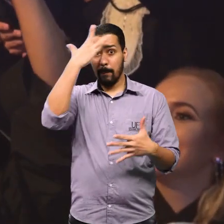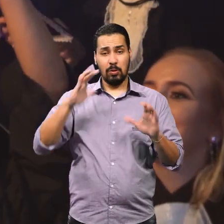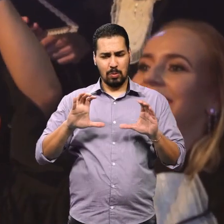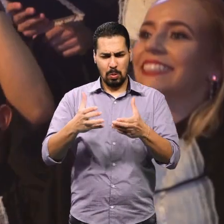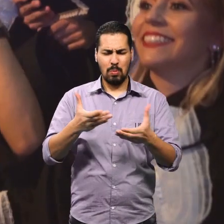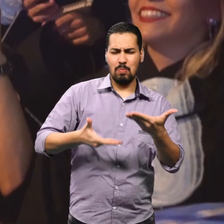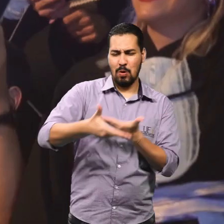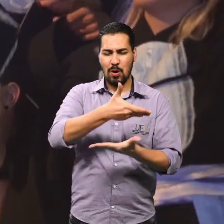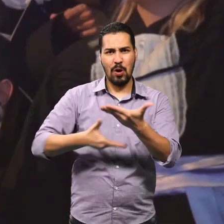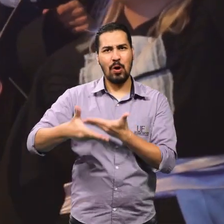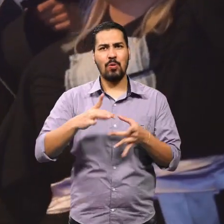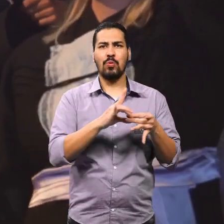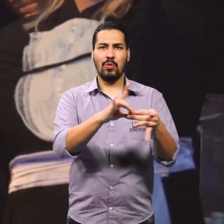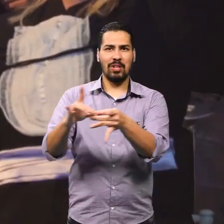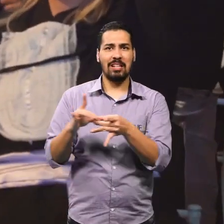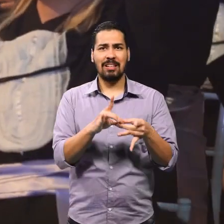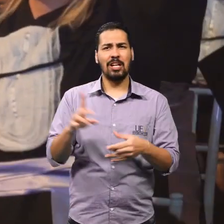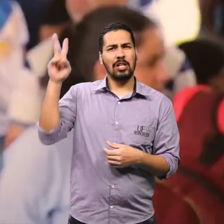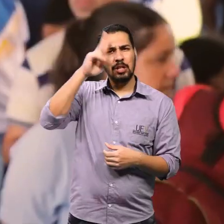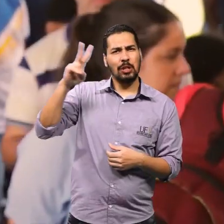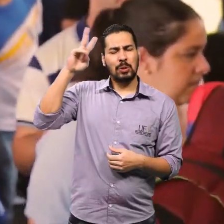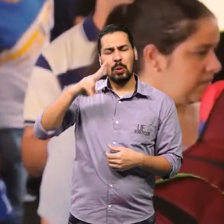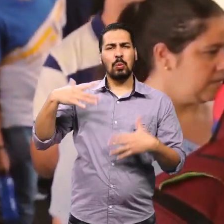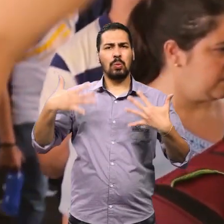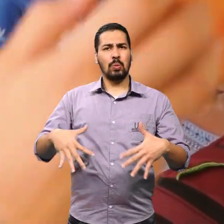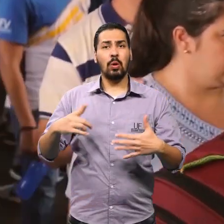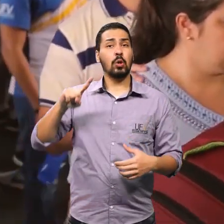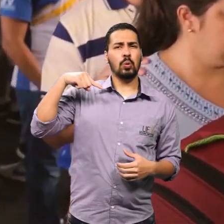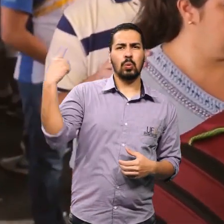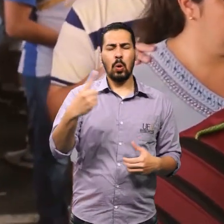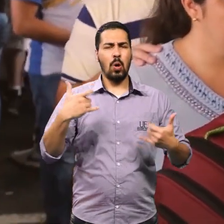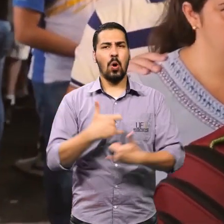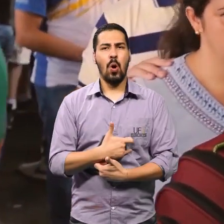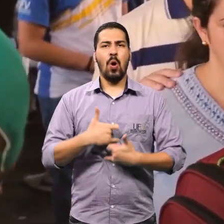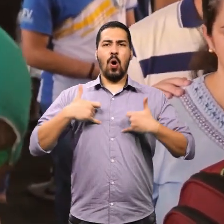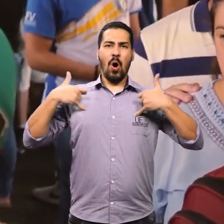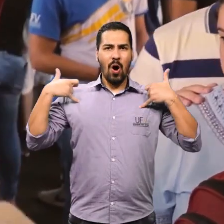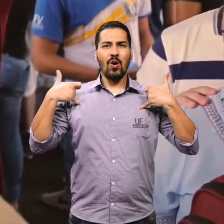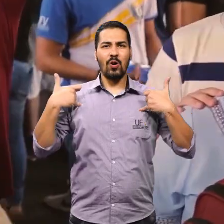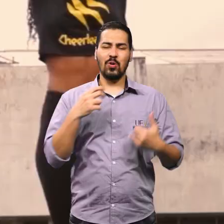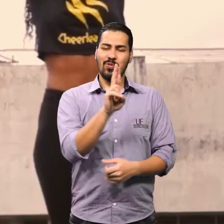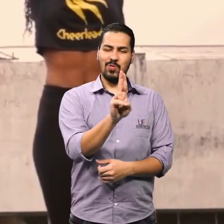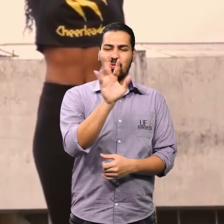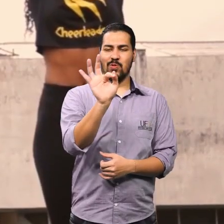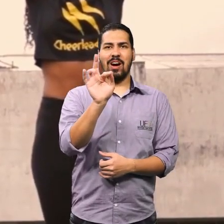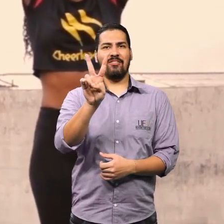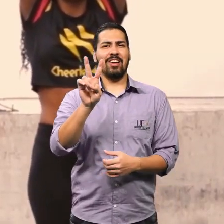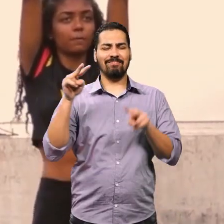história dela é feita de muitas histórias. Ela leva o orgulho e a admiração em três